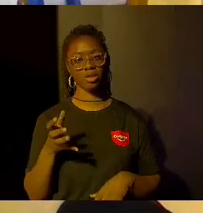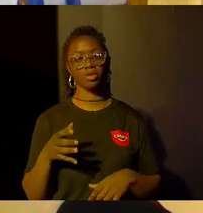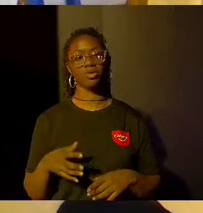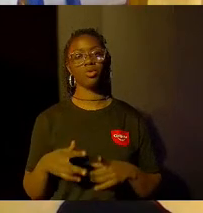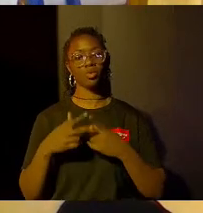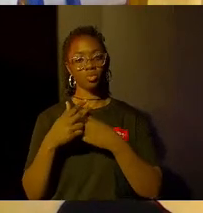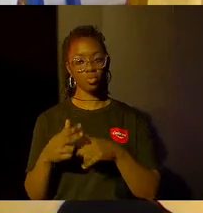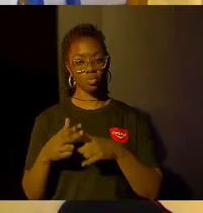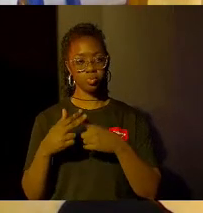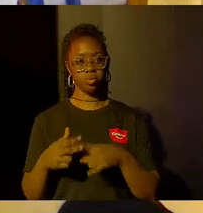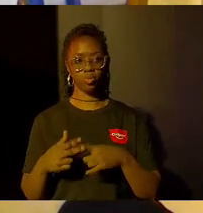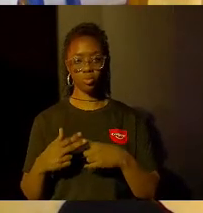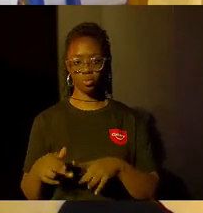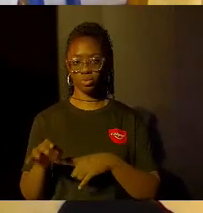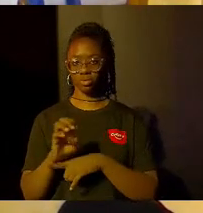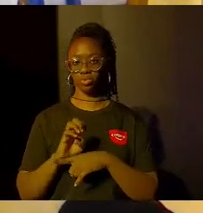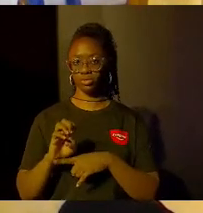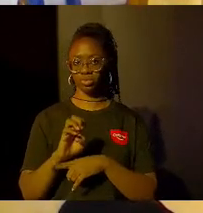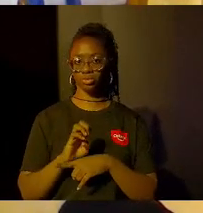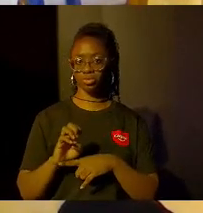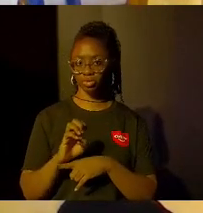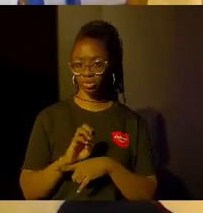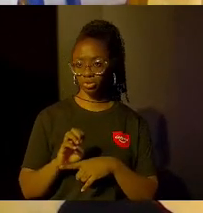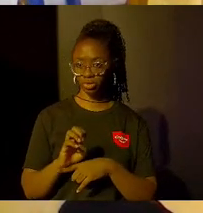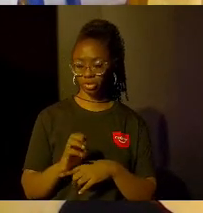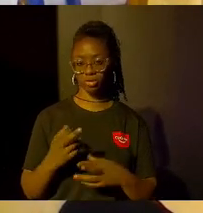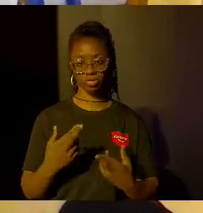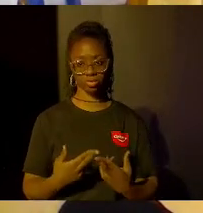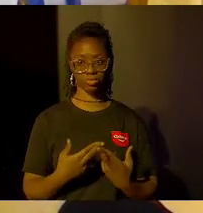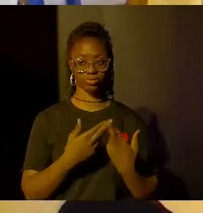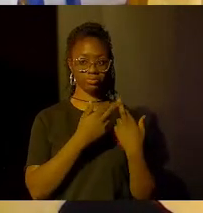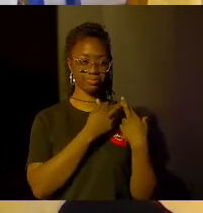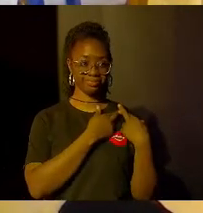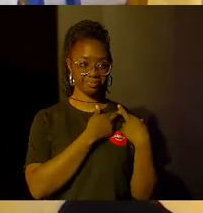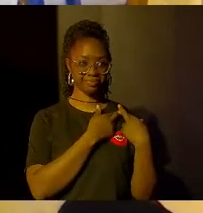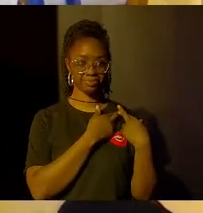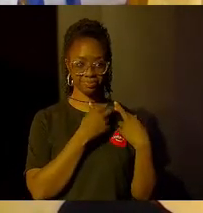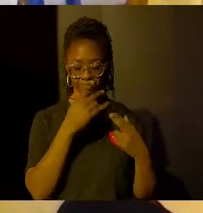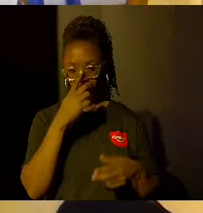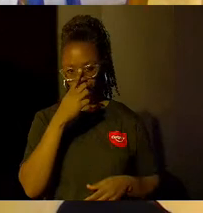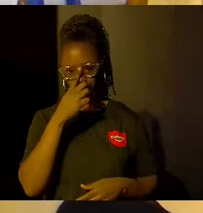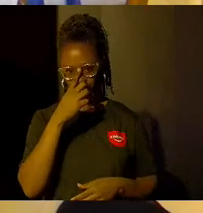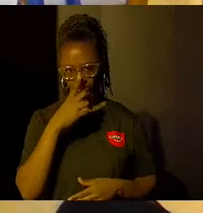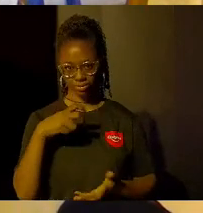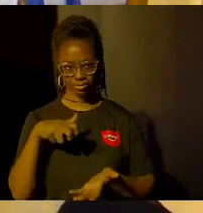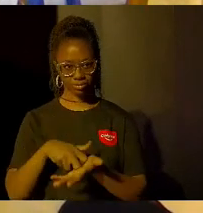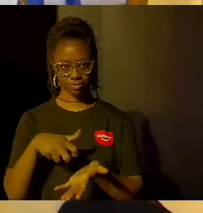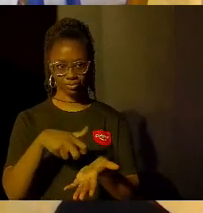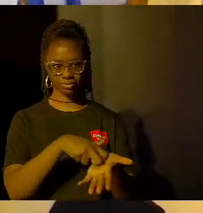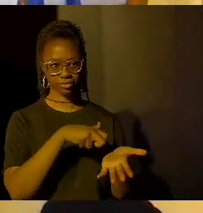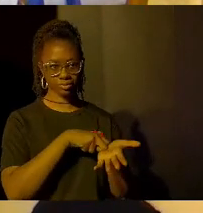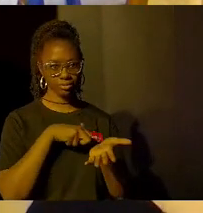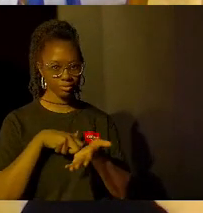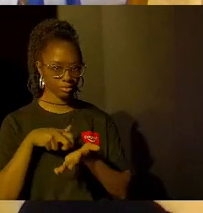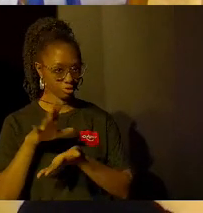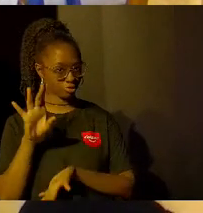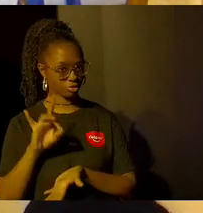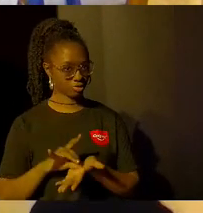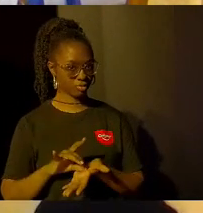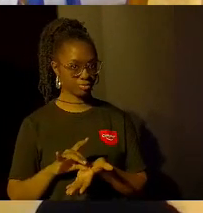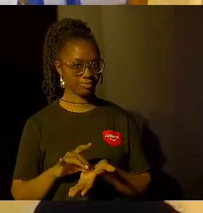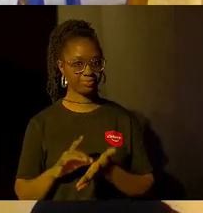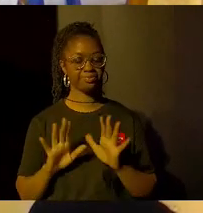do Estado de que os responsáveis sejam punidos de verdade